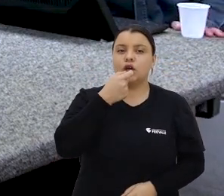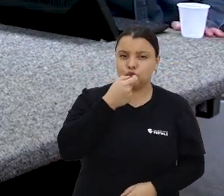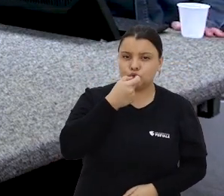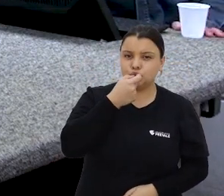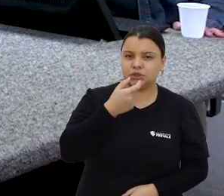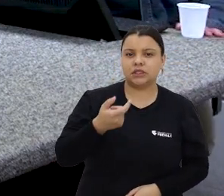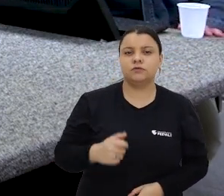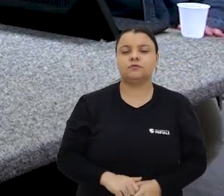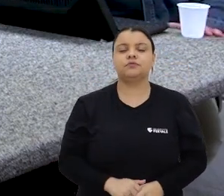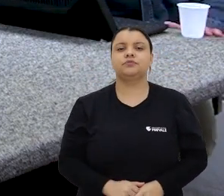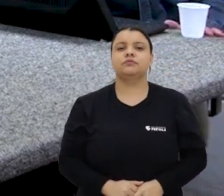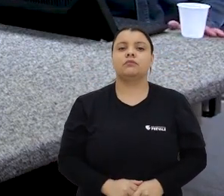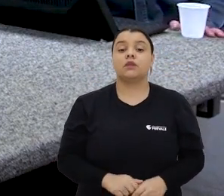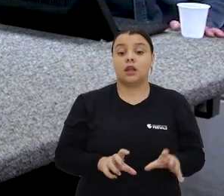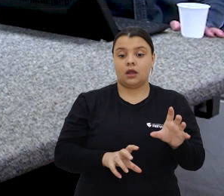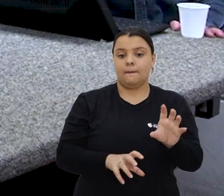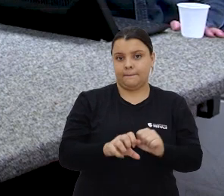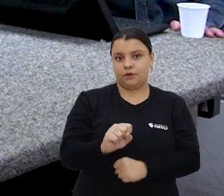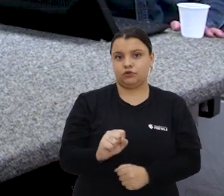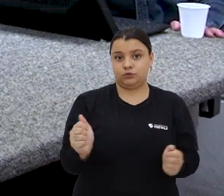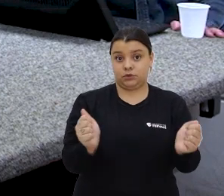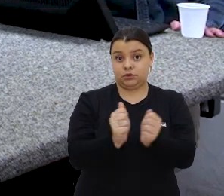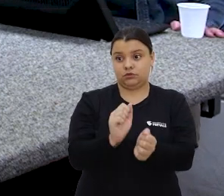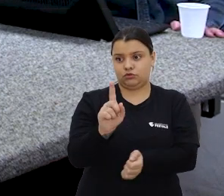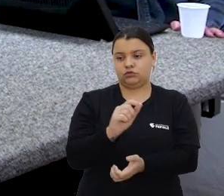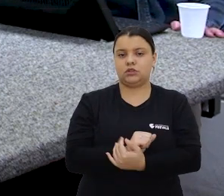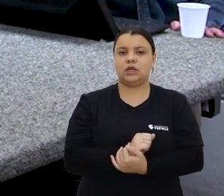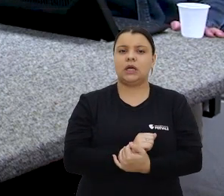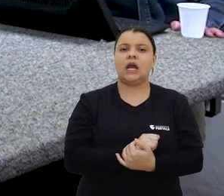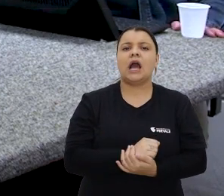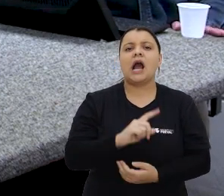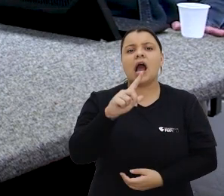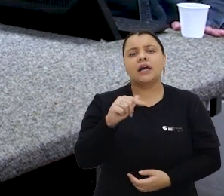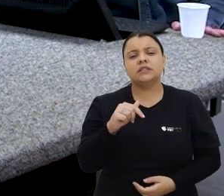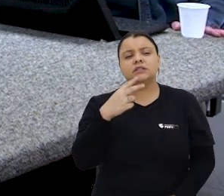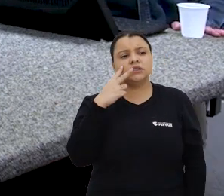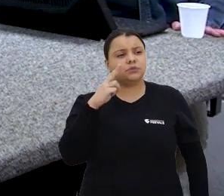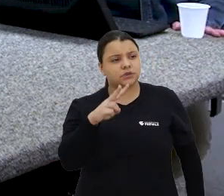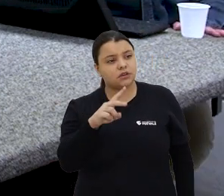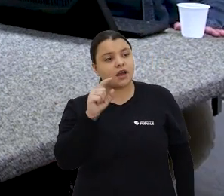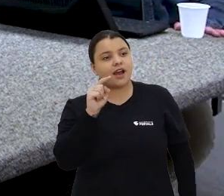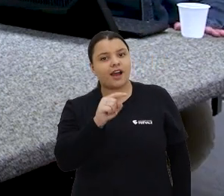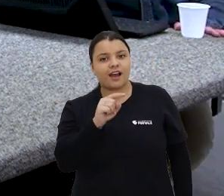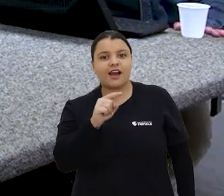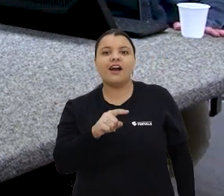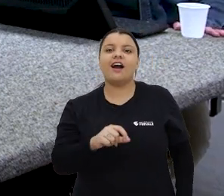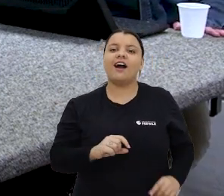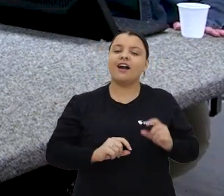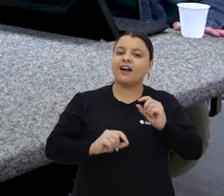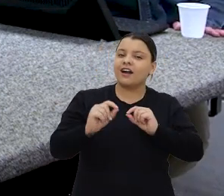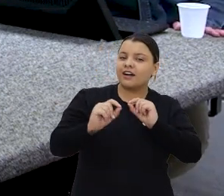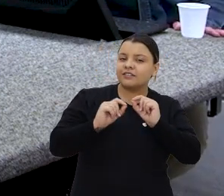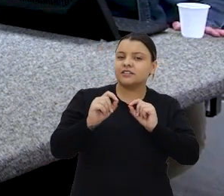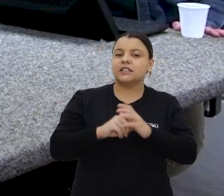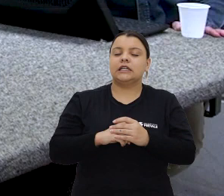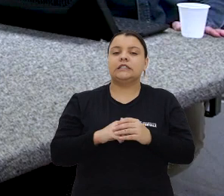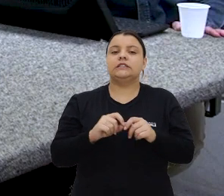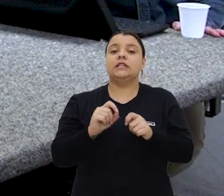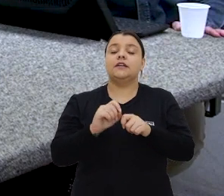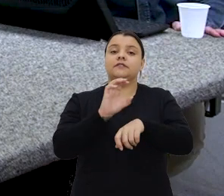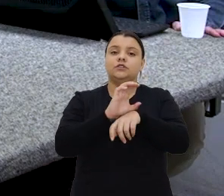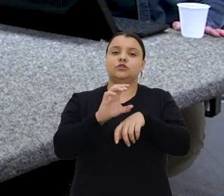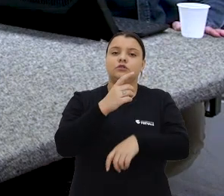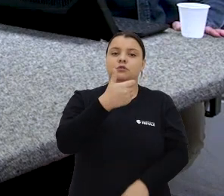inclusive. Me informei com eles como é que se desenrolava essa carreira. Me interessei, fiz o curso em 1999 na cidade de Santa